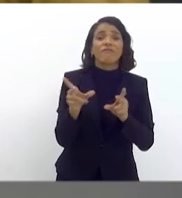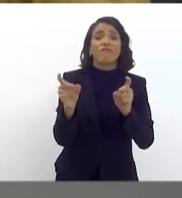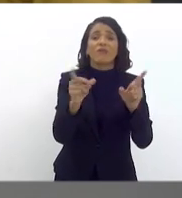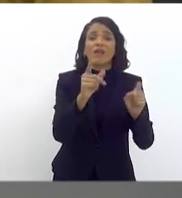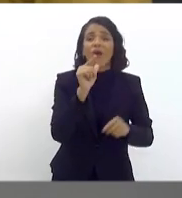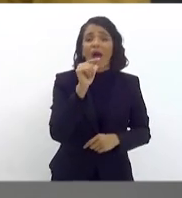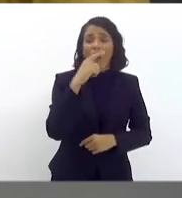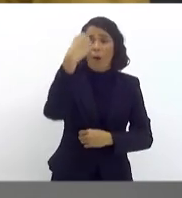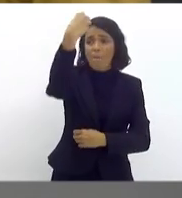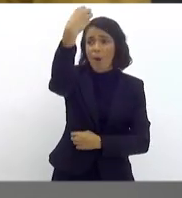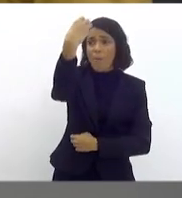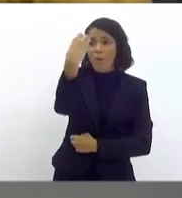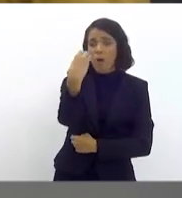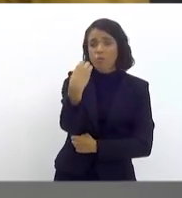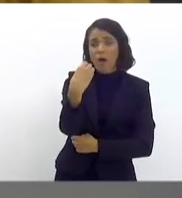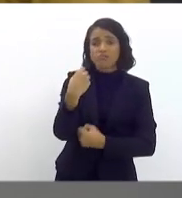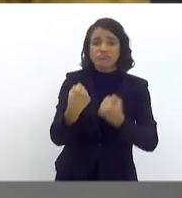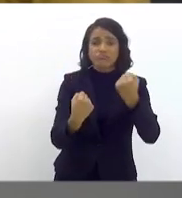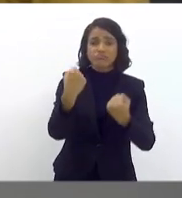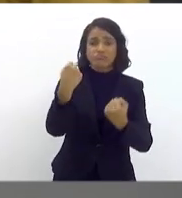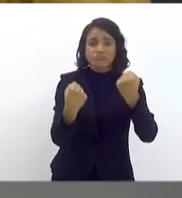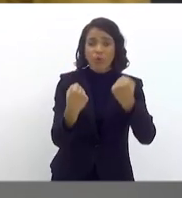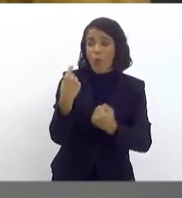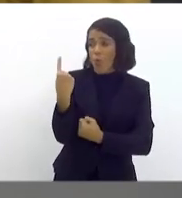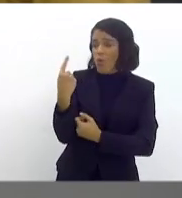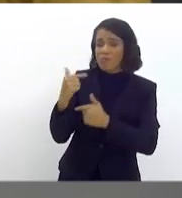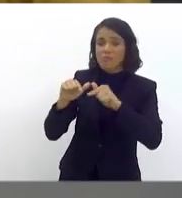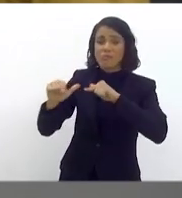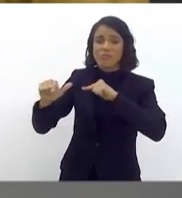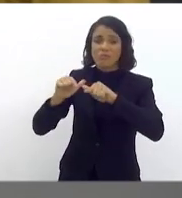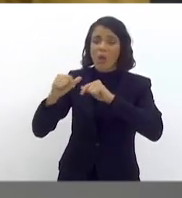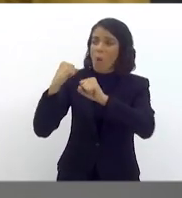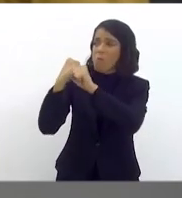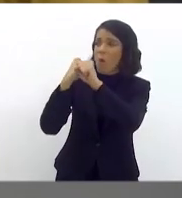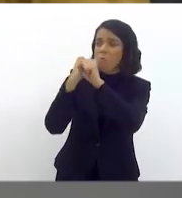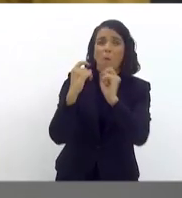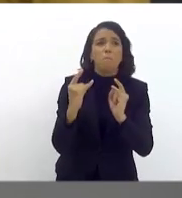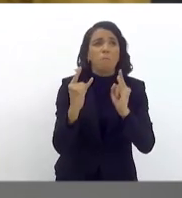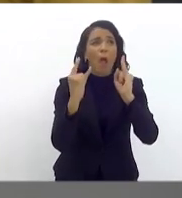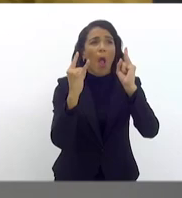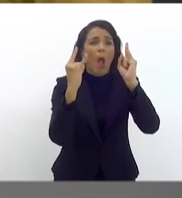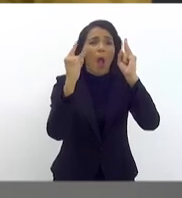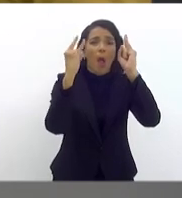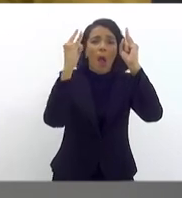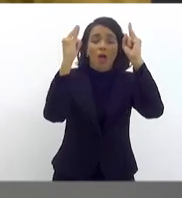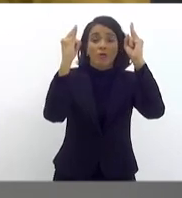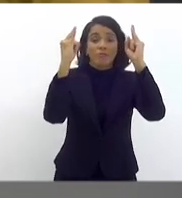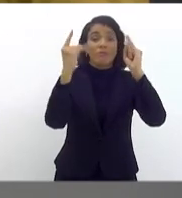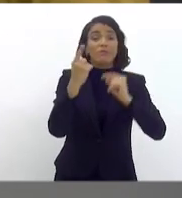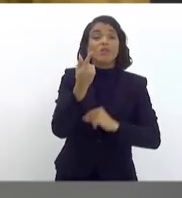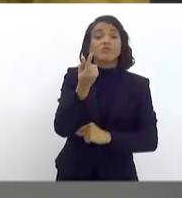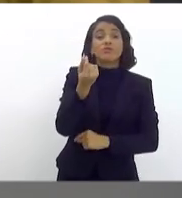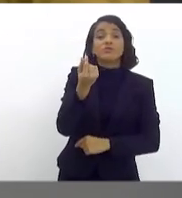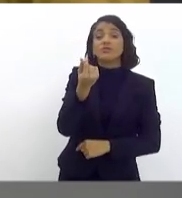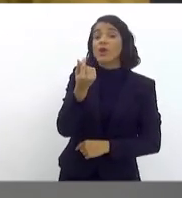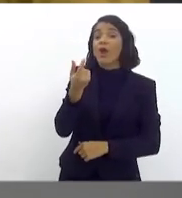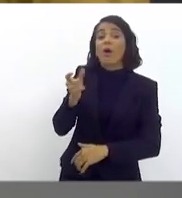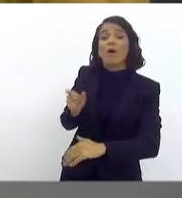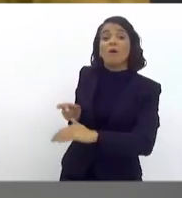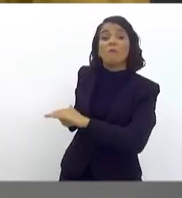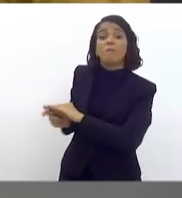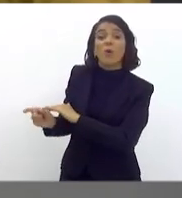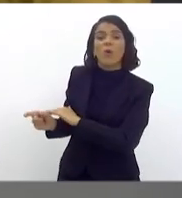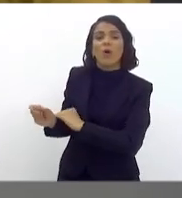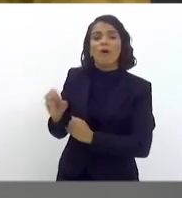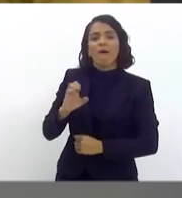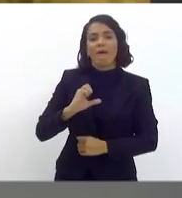vendendo bala, o outro trabalhando em construção civil, enquanto esse dinheiro encontra-se retido no